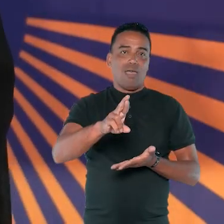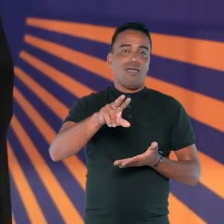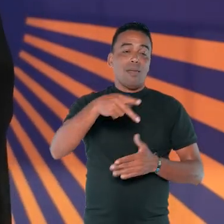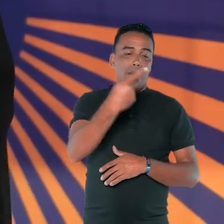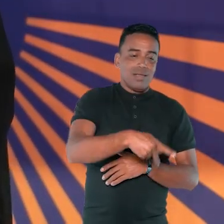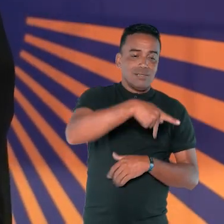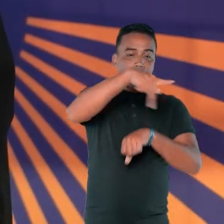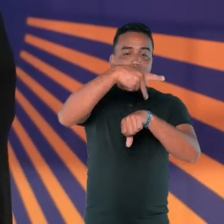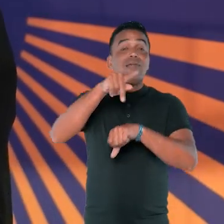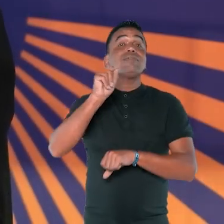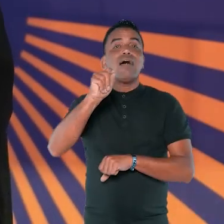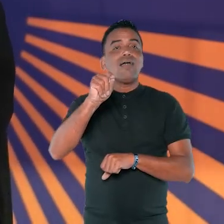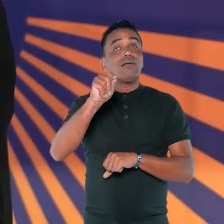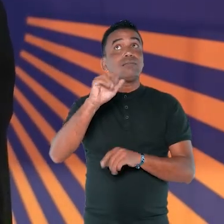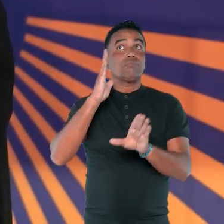bom para se viver.